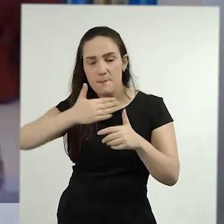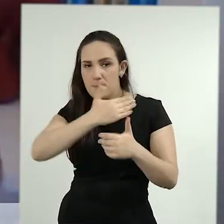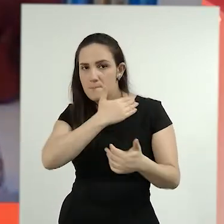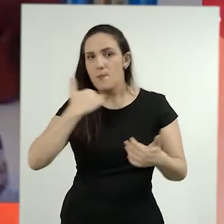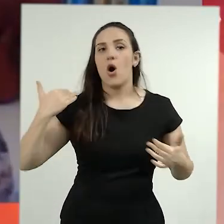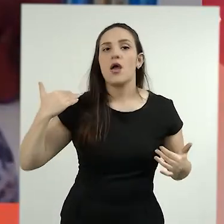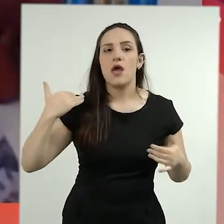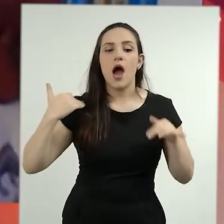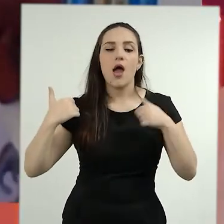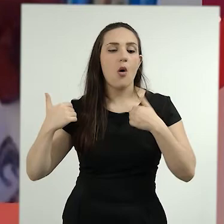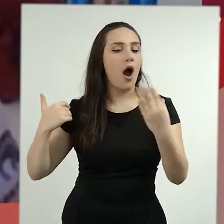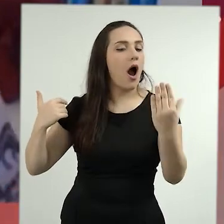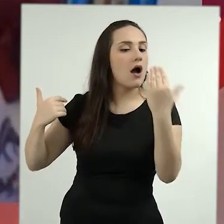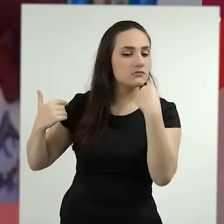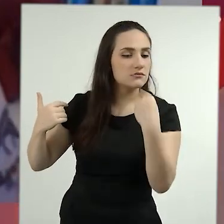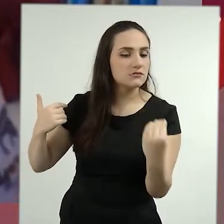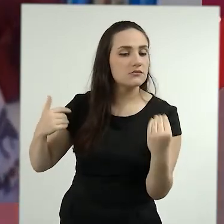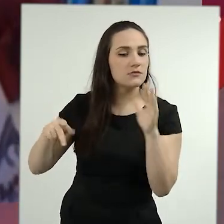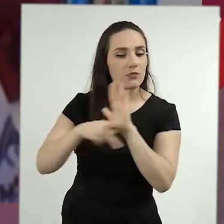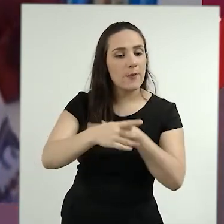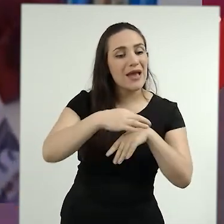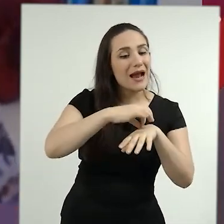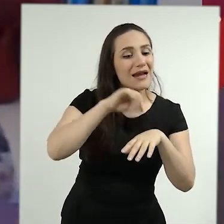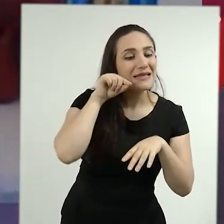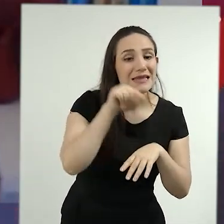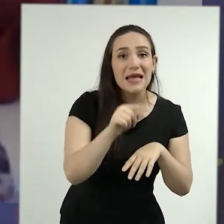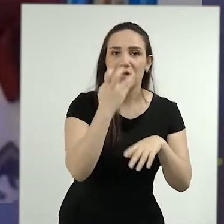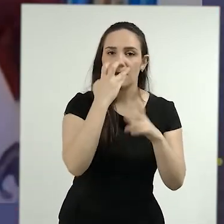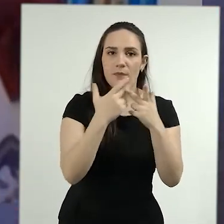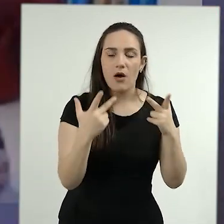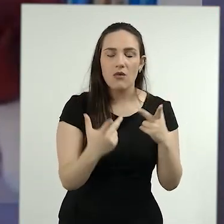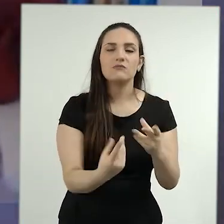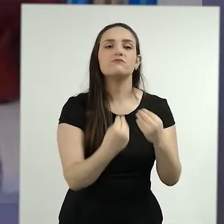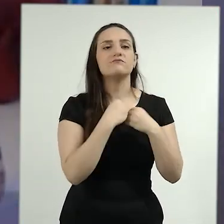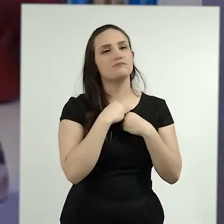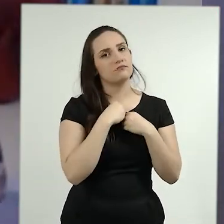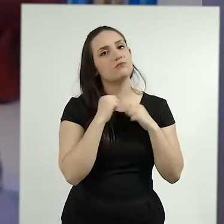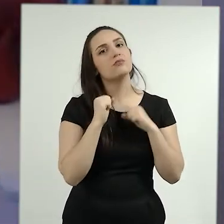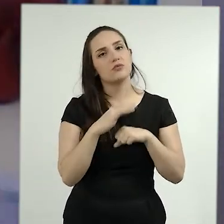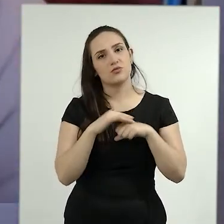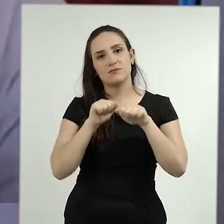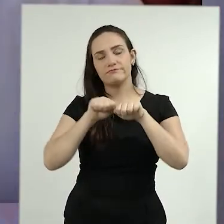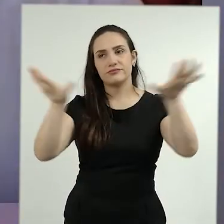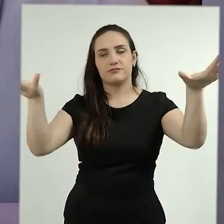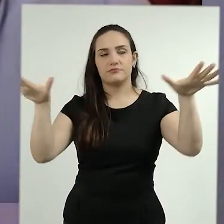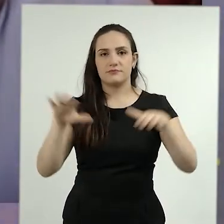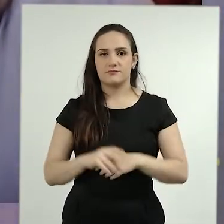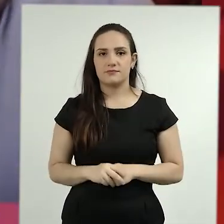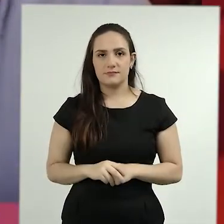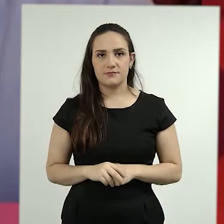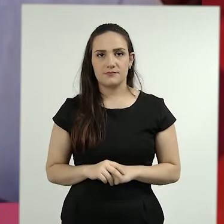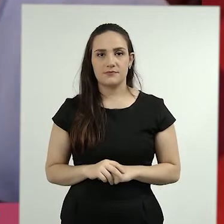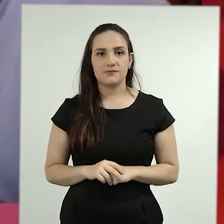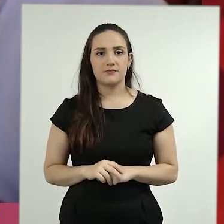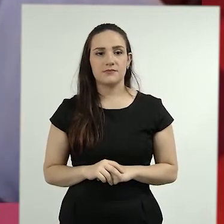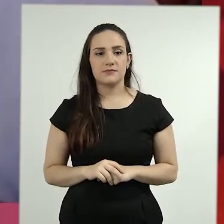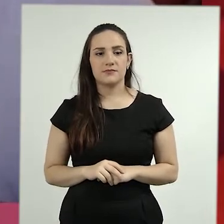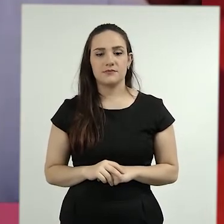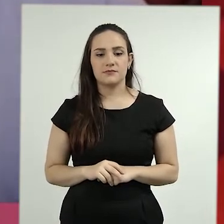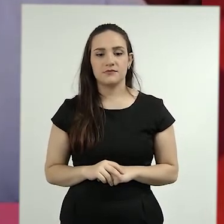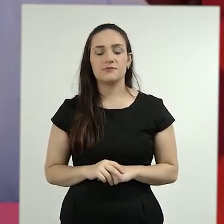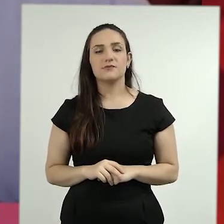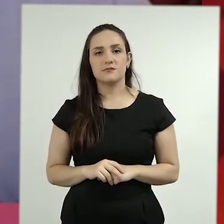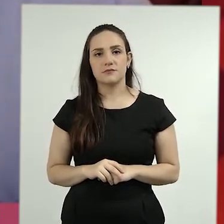passa a interagir, a gente cria aí condições para que doenças se manifestem, como foi o caso do coronavírus.